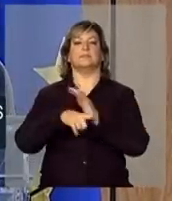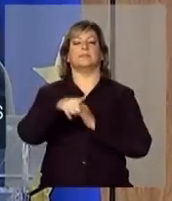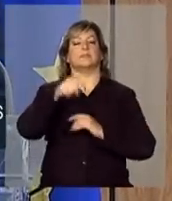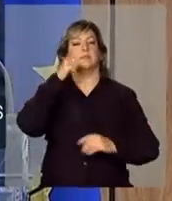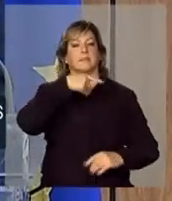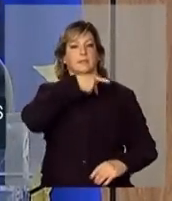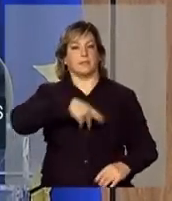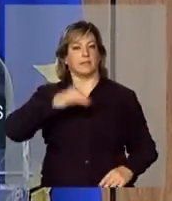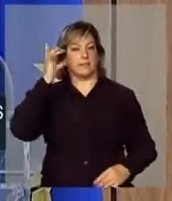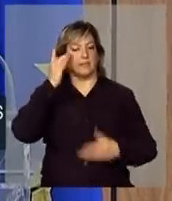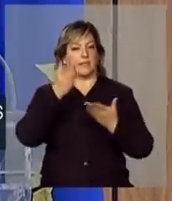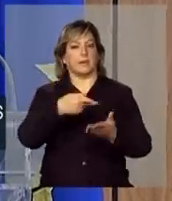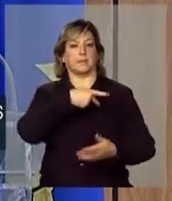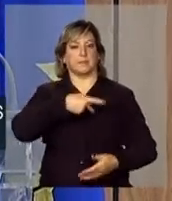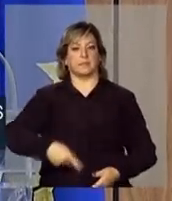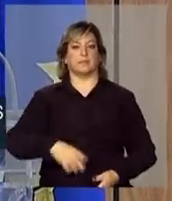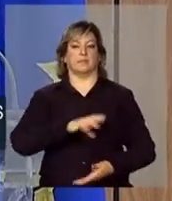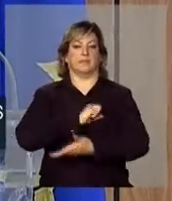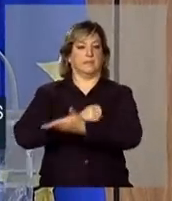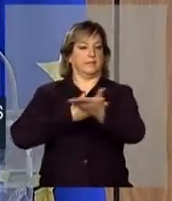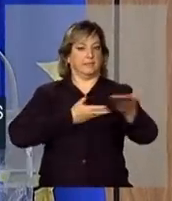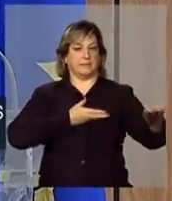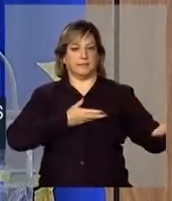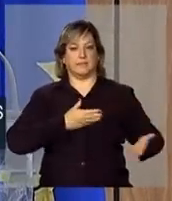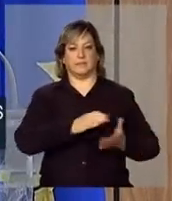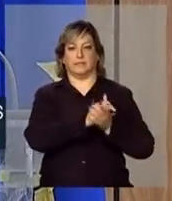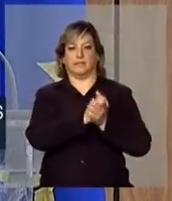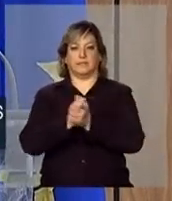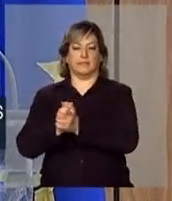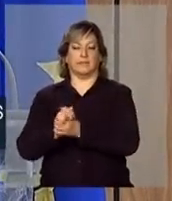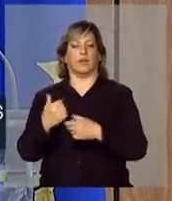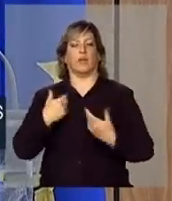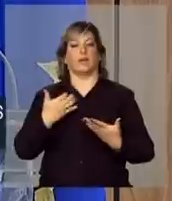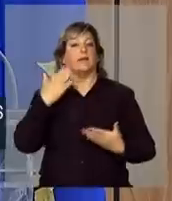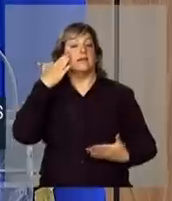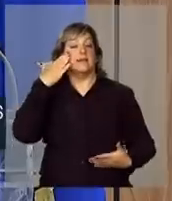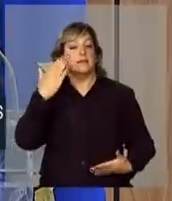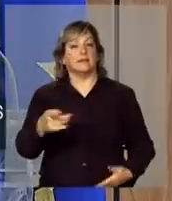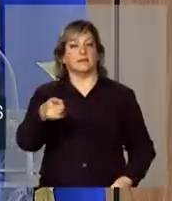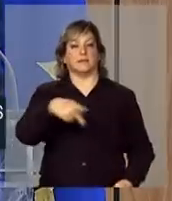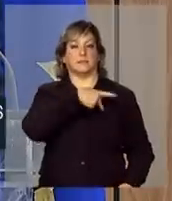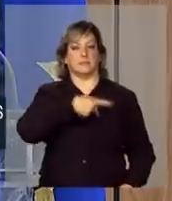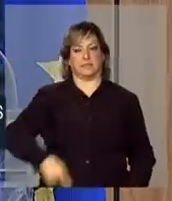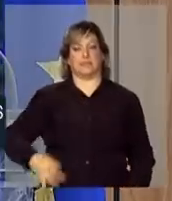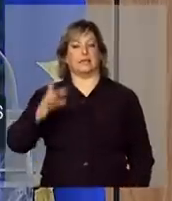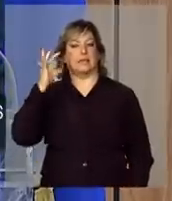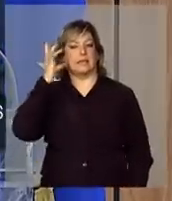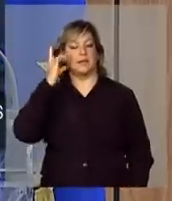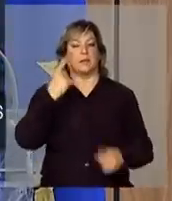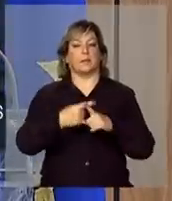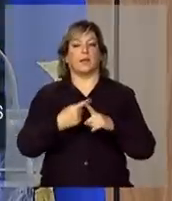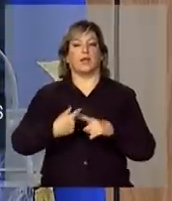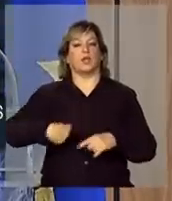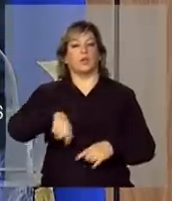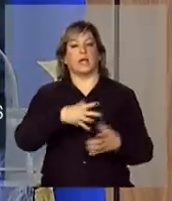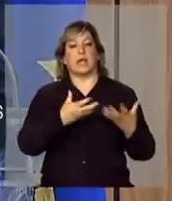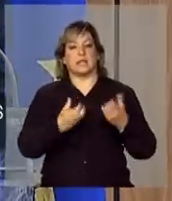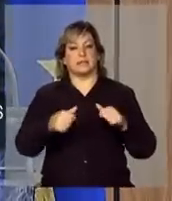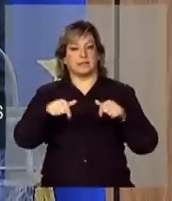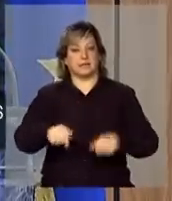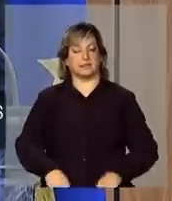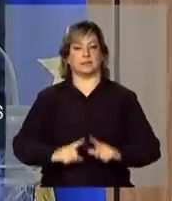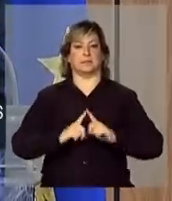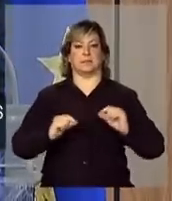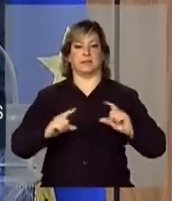caros amigos, caras amigas, queria, antes de mais, agradecer à Presidente Dilma Rousseff por nos receber aqui em Brasília